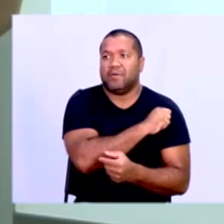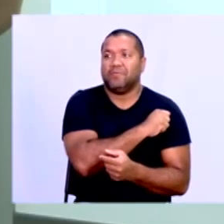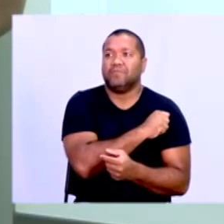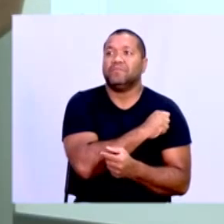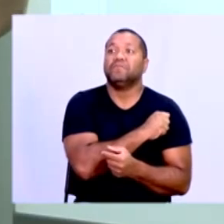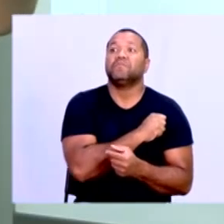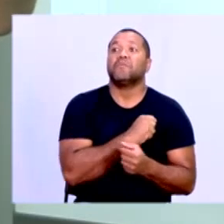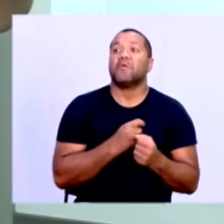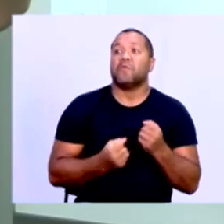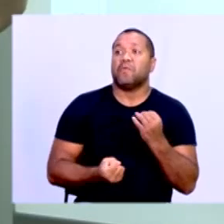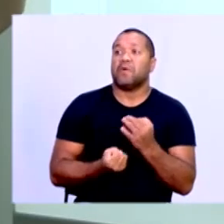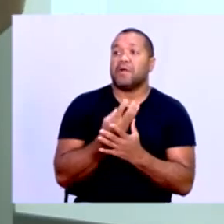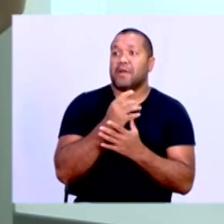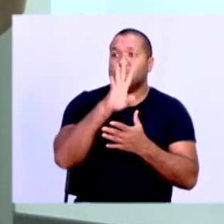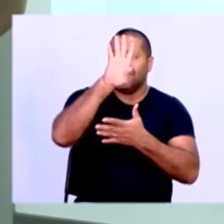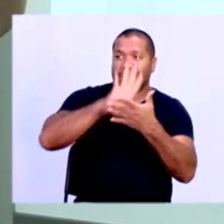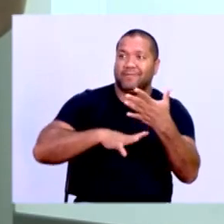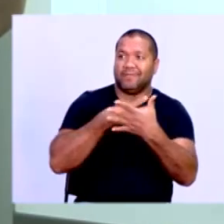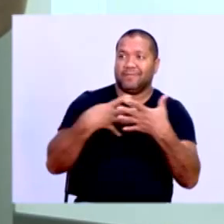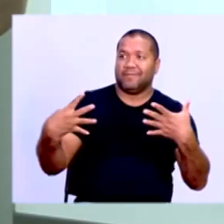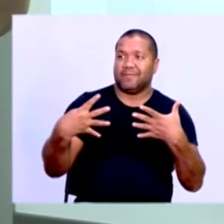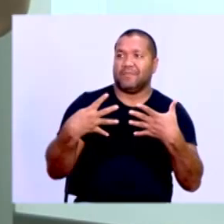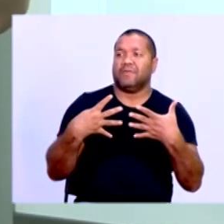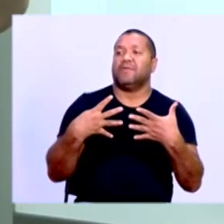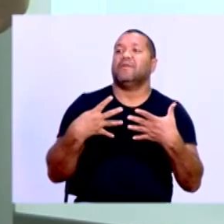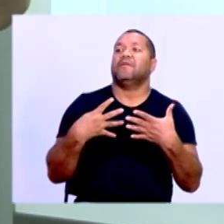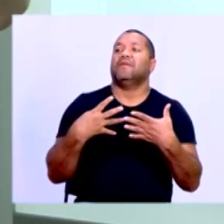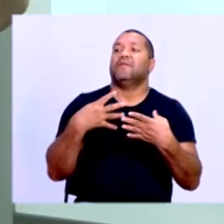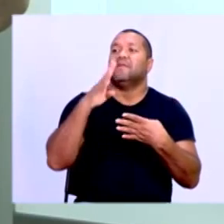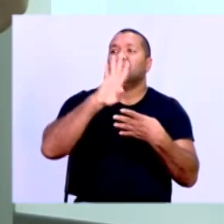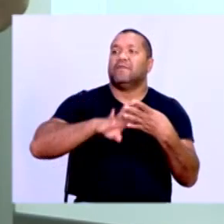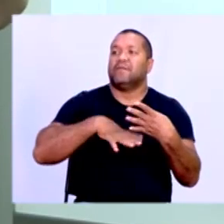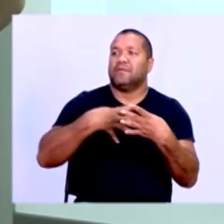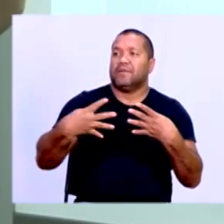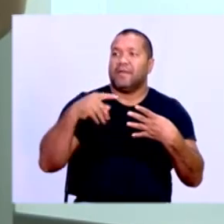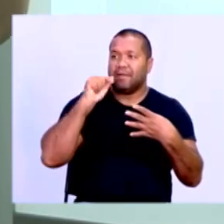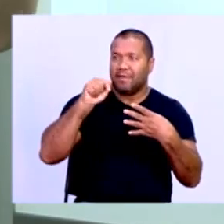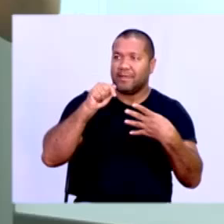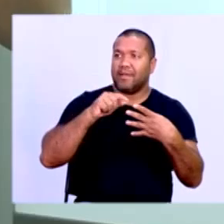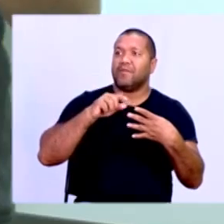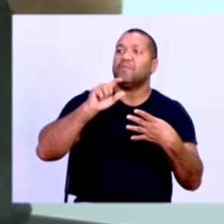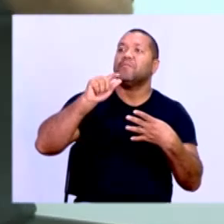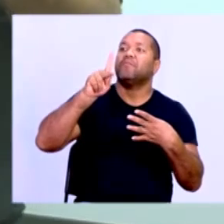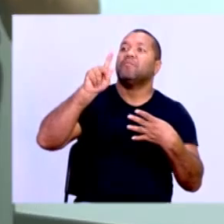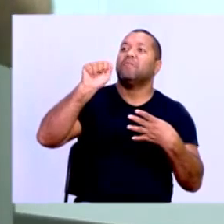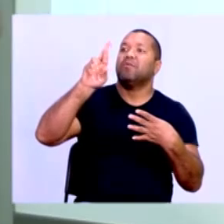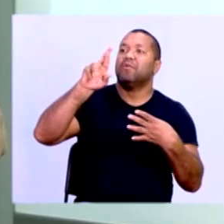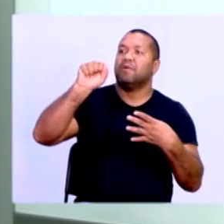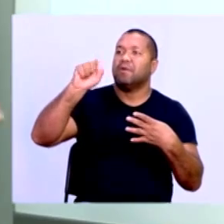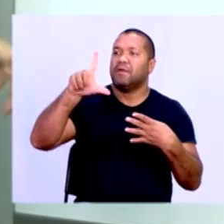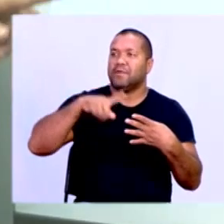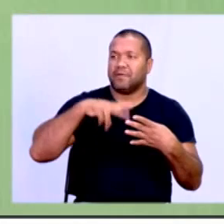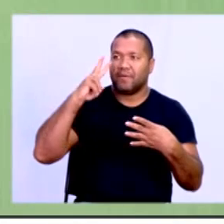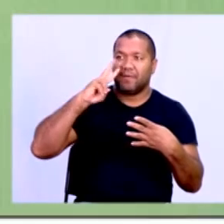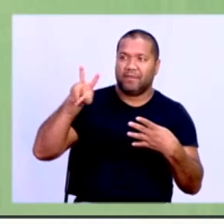criar uma tabela para guardar todos os dados do modelo, a tabela do banco ela vai estar no plural. A gente vai ver isso no